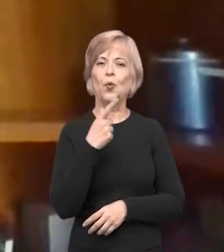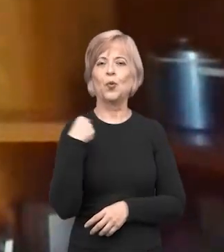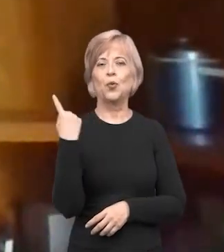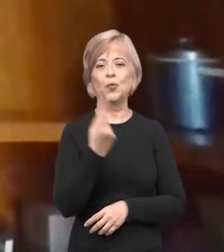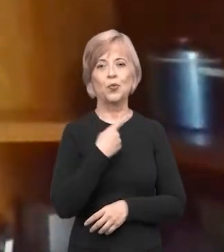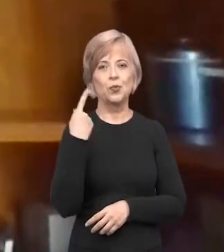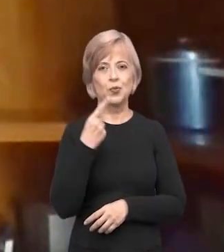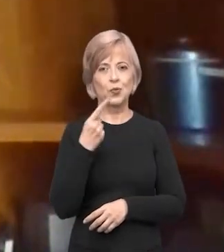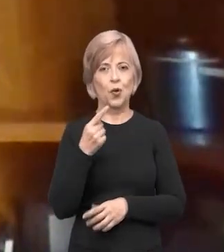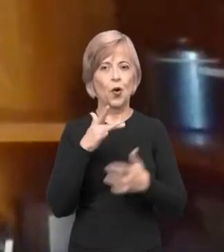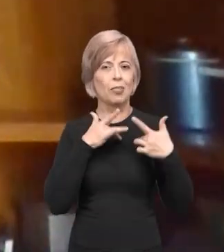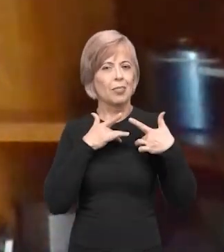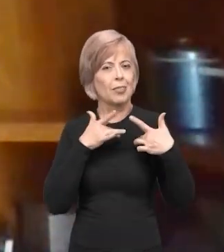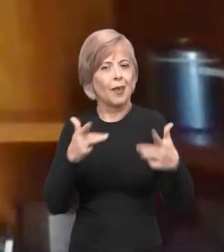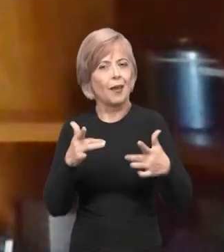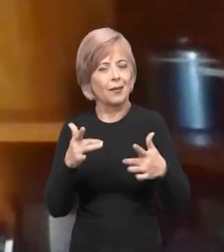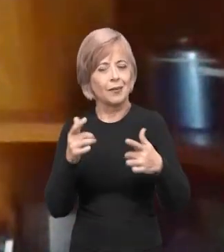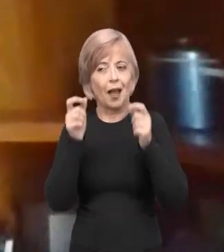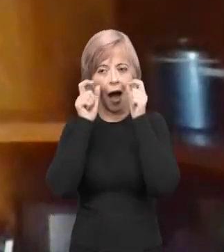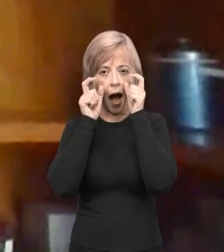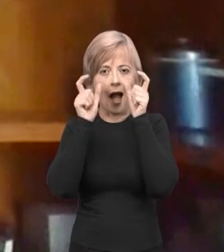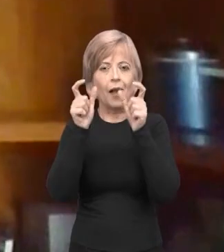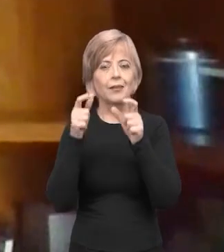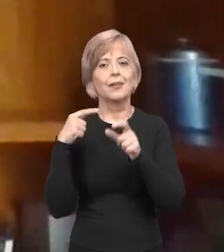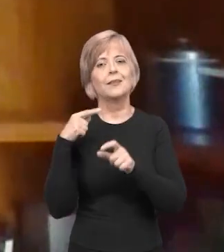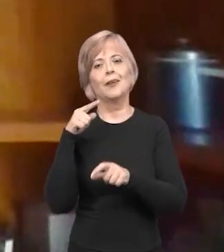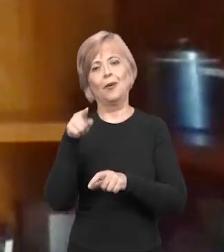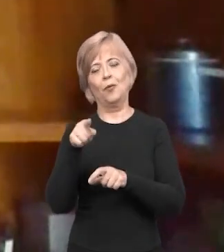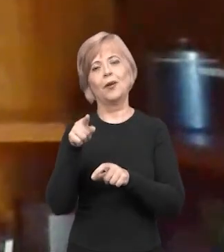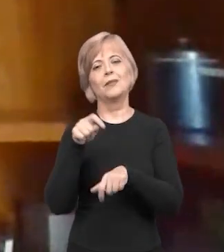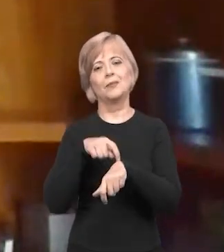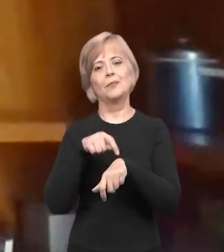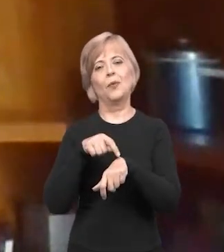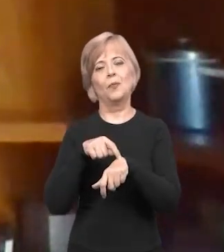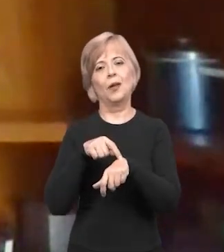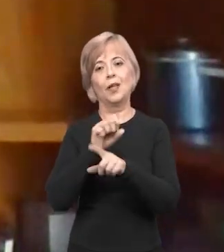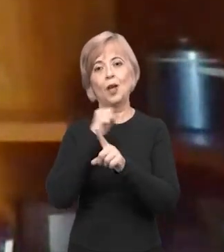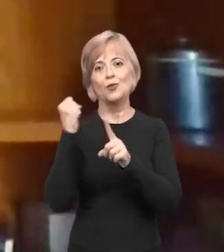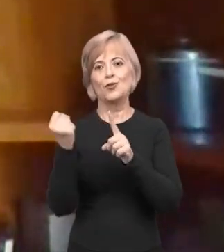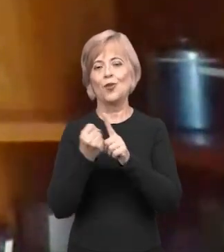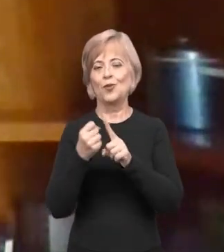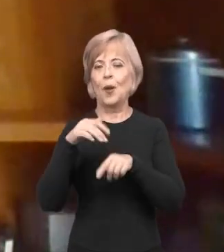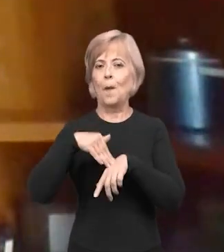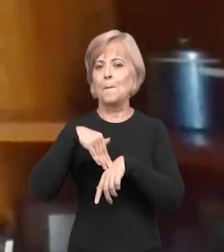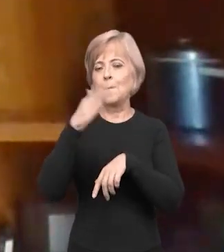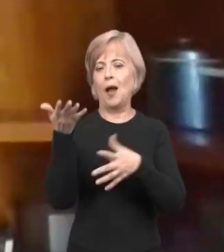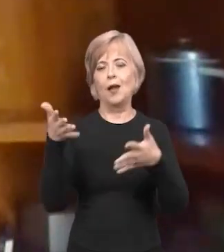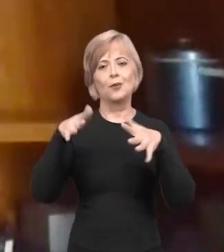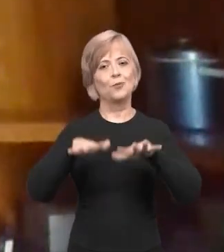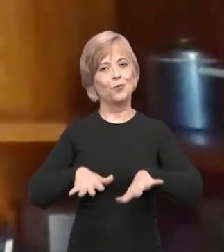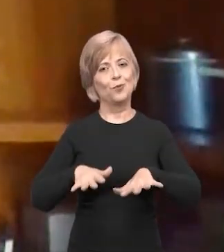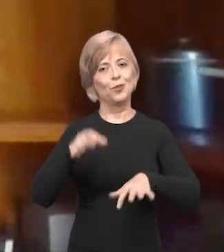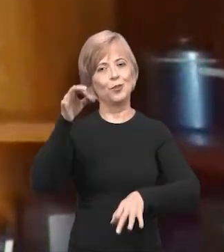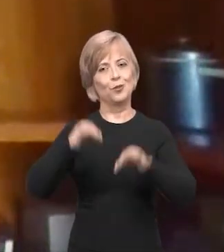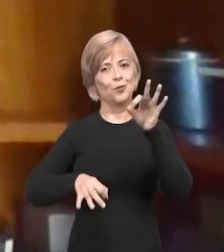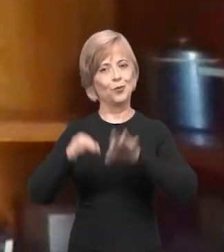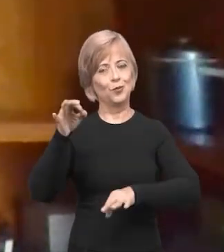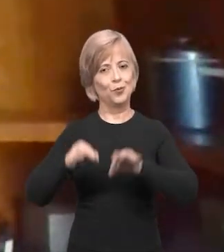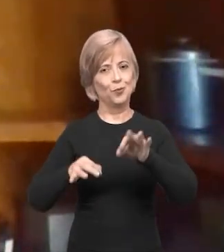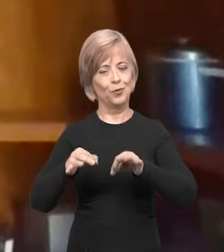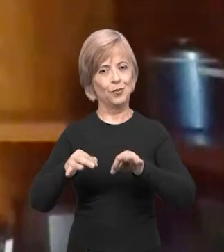nós possamos dedicar um pouquinho da nossa atenção a ele e tornar a nossa sociedade mais inclusiva, mais justa e